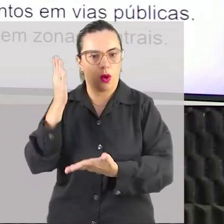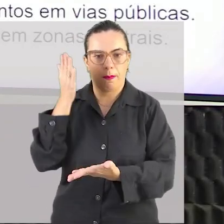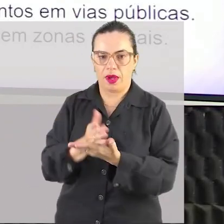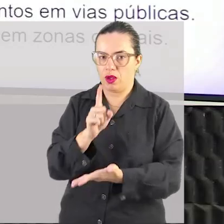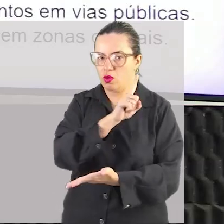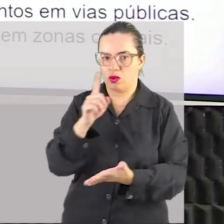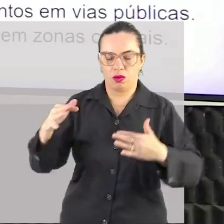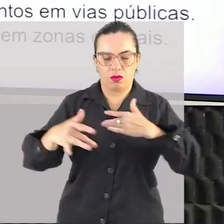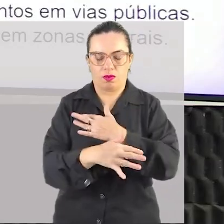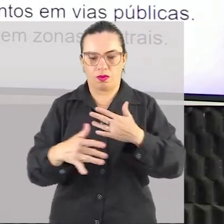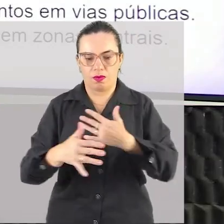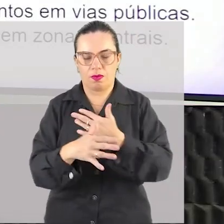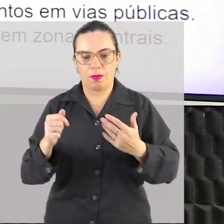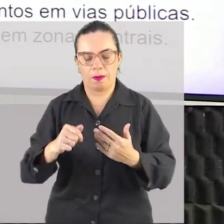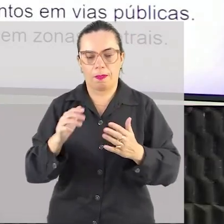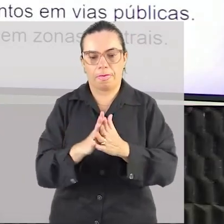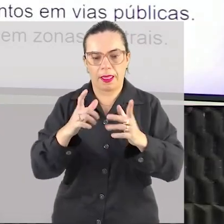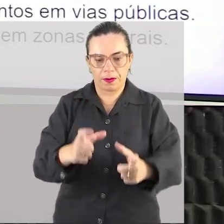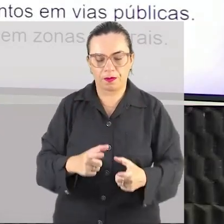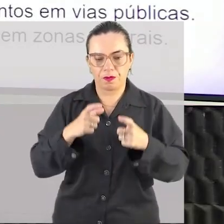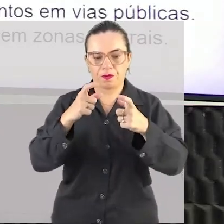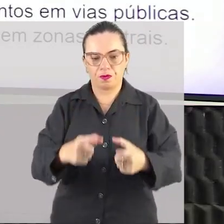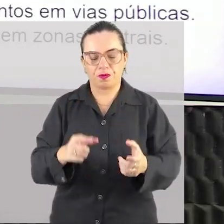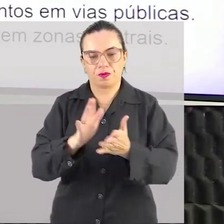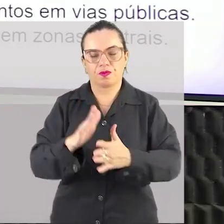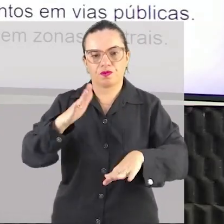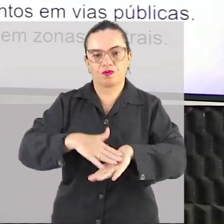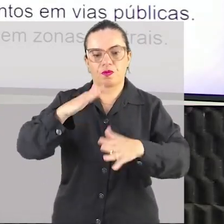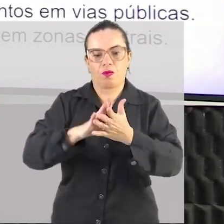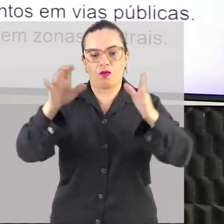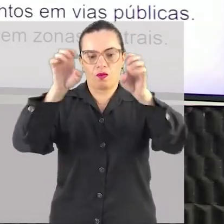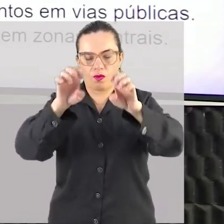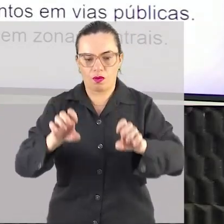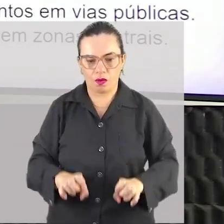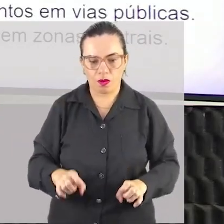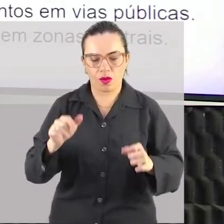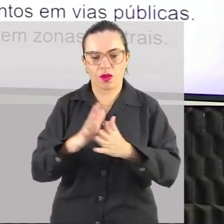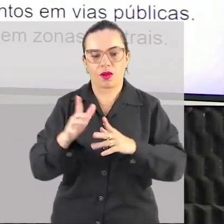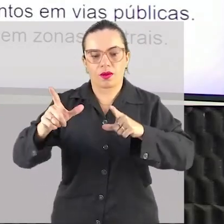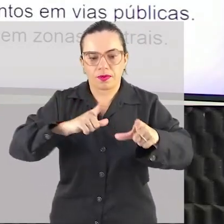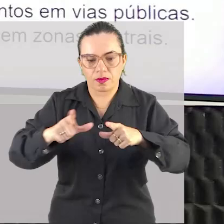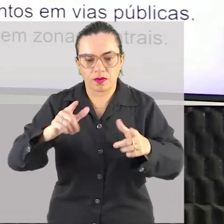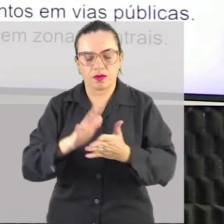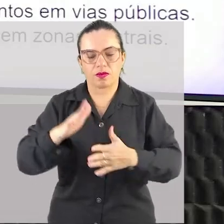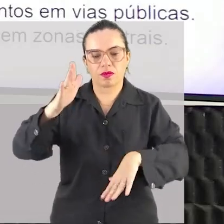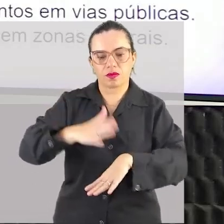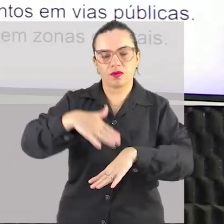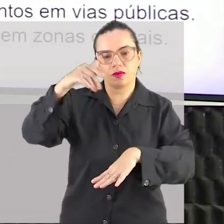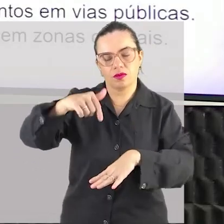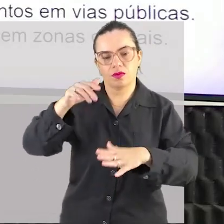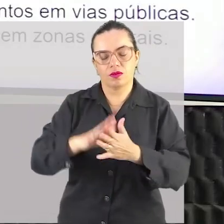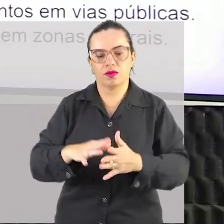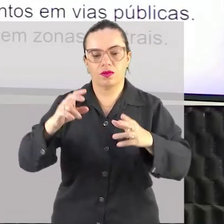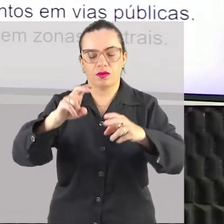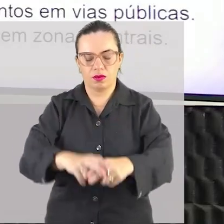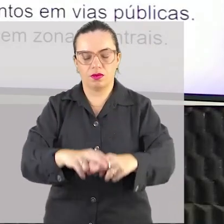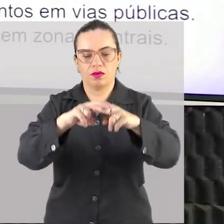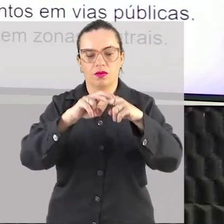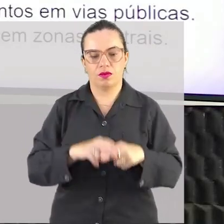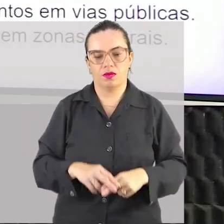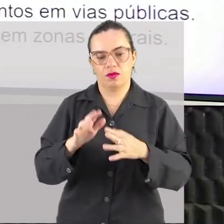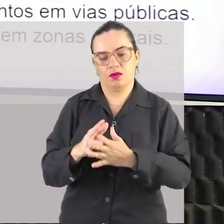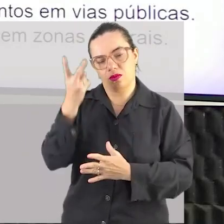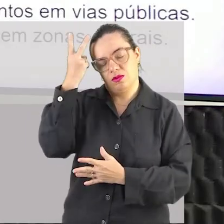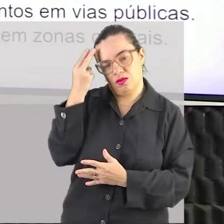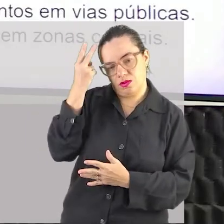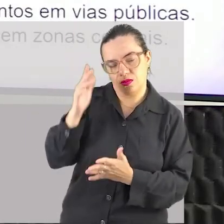cidade é o centro a região que agrega mais estruturas mais prestação de serviços e que portanto normalmente